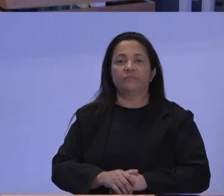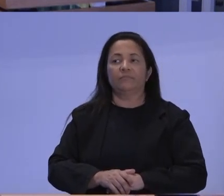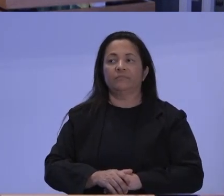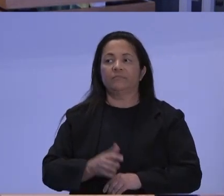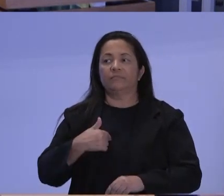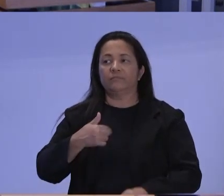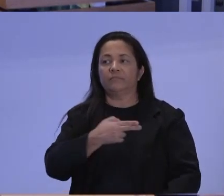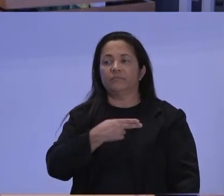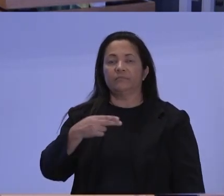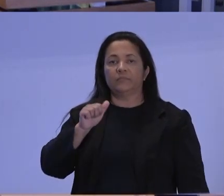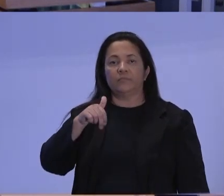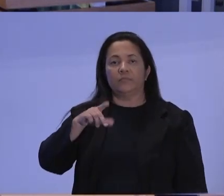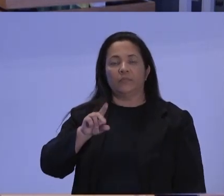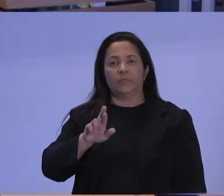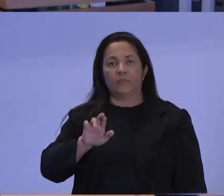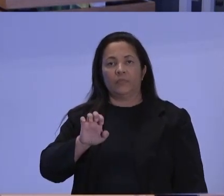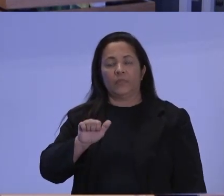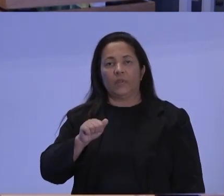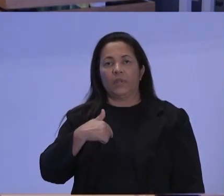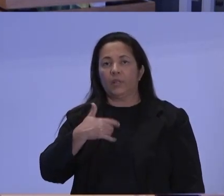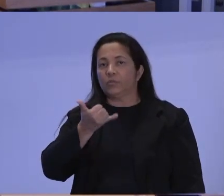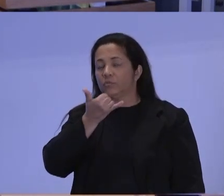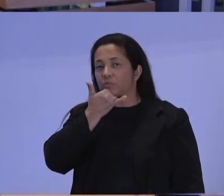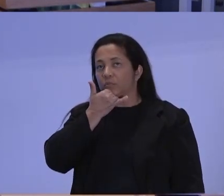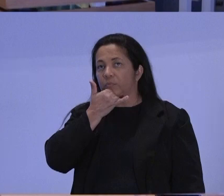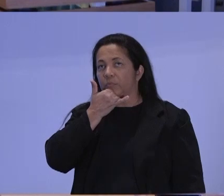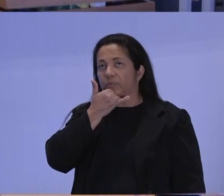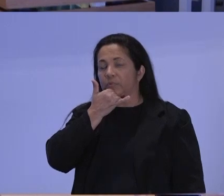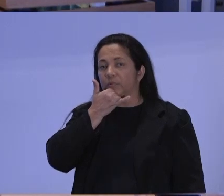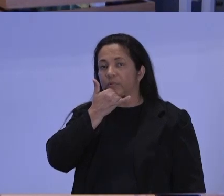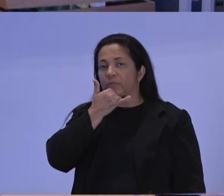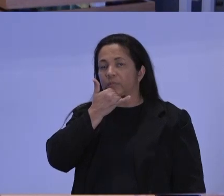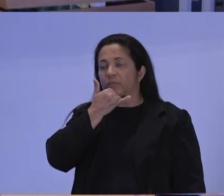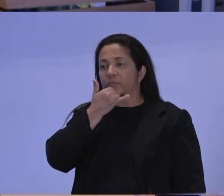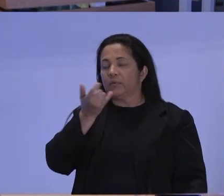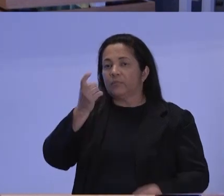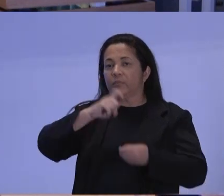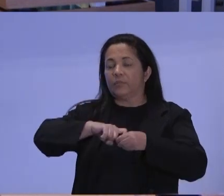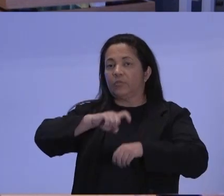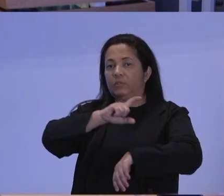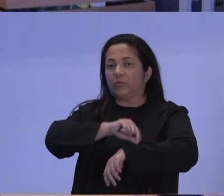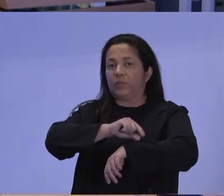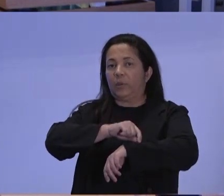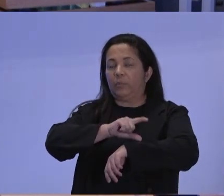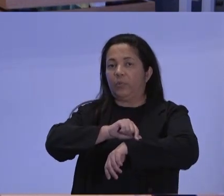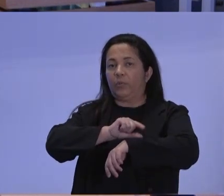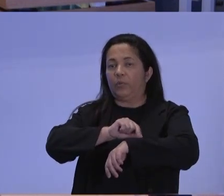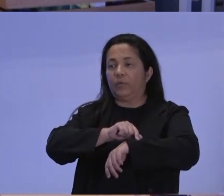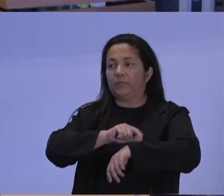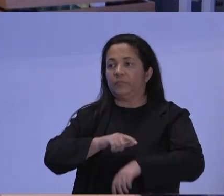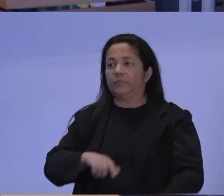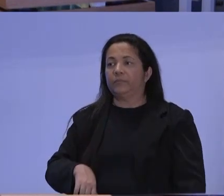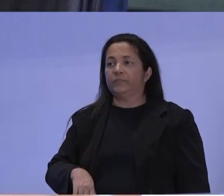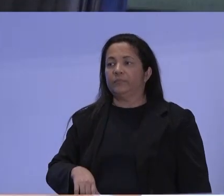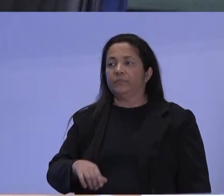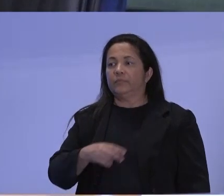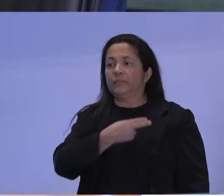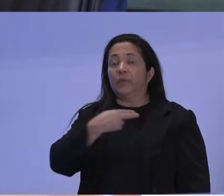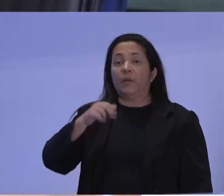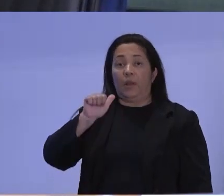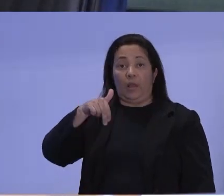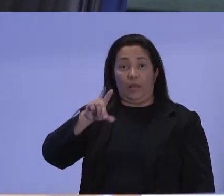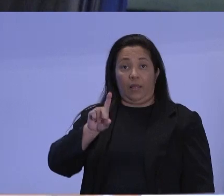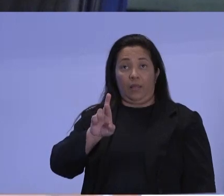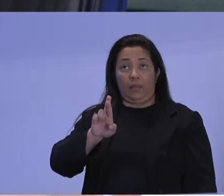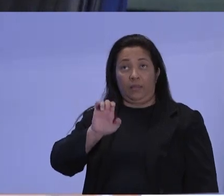nome é André. Peraí, só um minuto que eu vou dar o tempo aqui, aí ele zerou. Pronto. Tá. Meu nome é